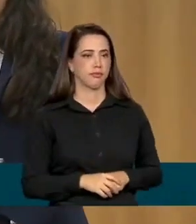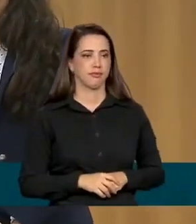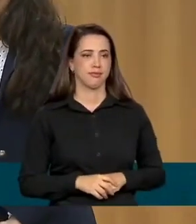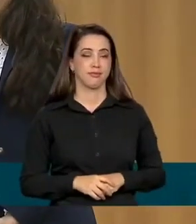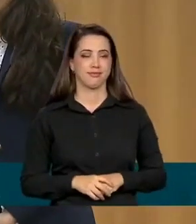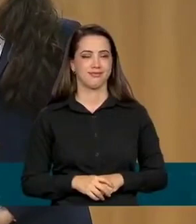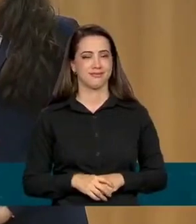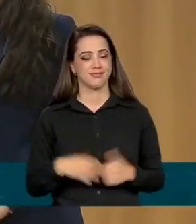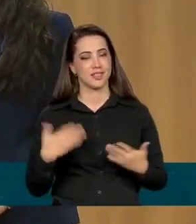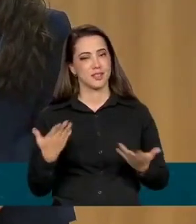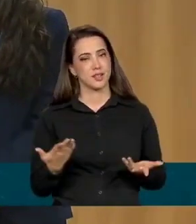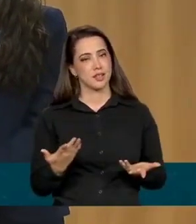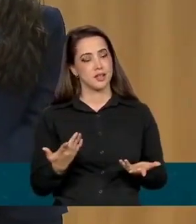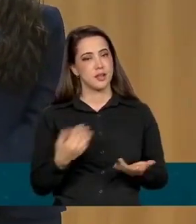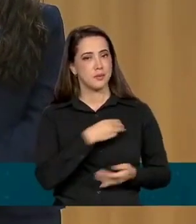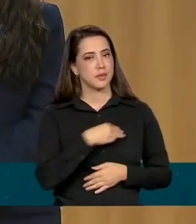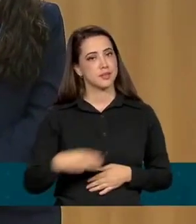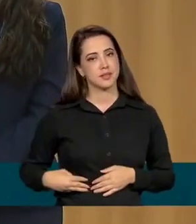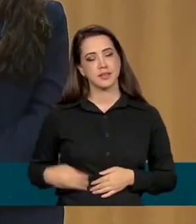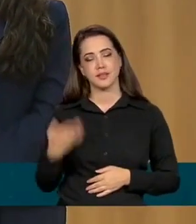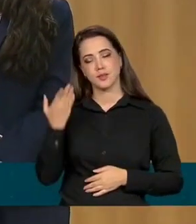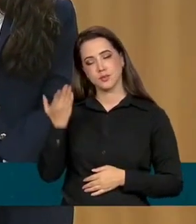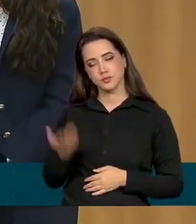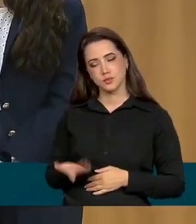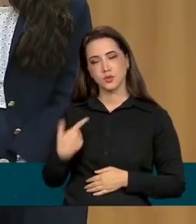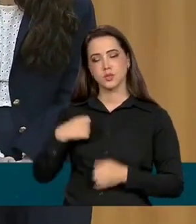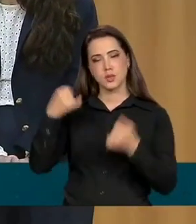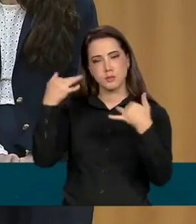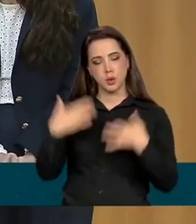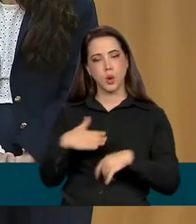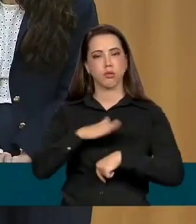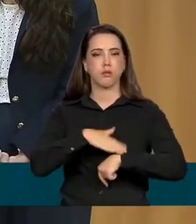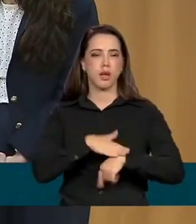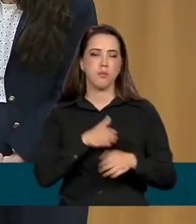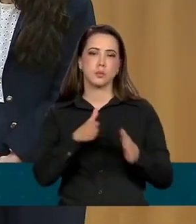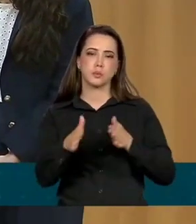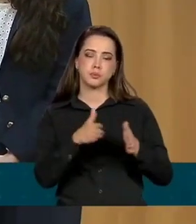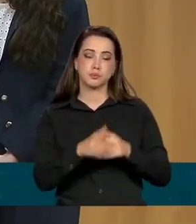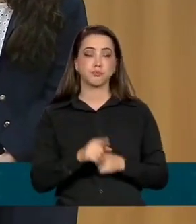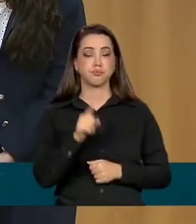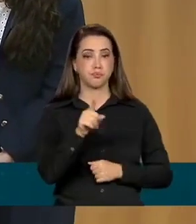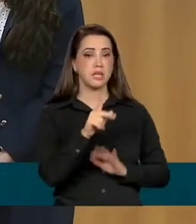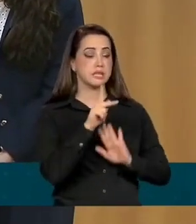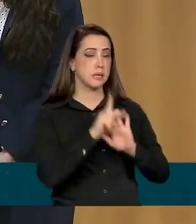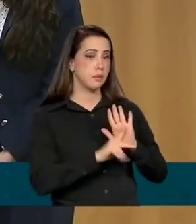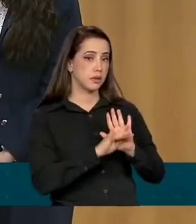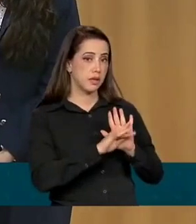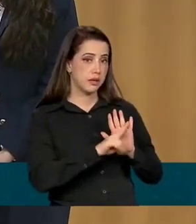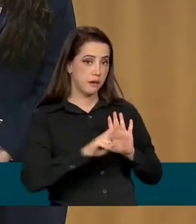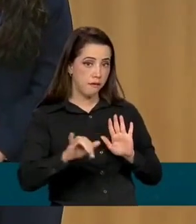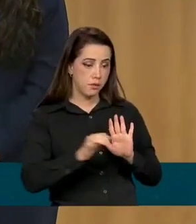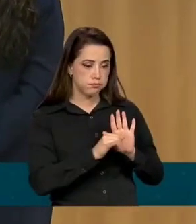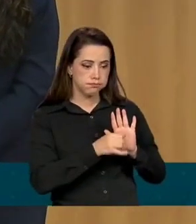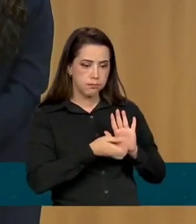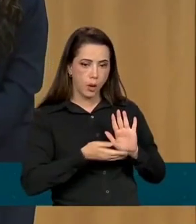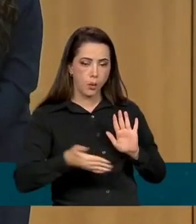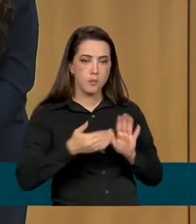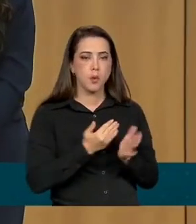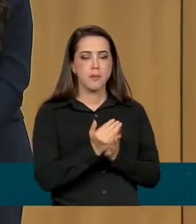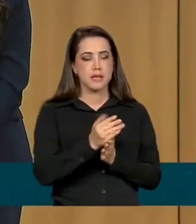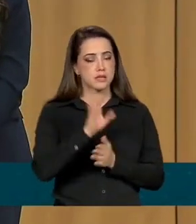em prazos. A implantação disso tudo, essa portaria vai ser publicada e começa a valer